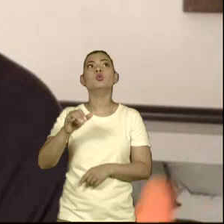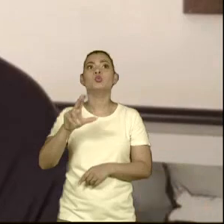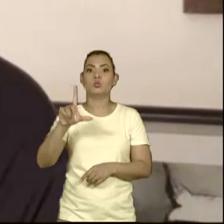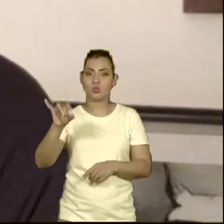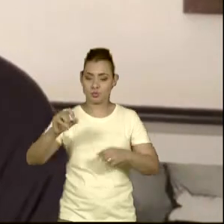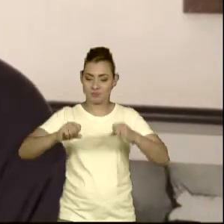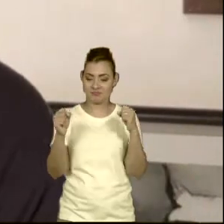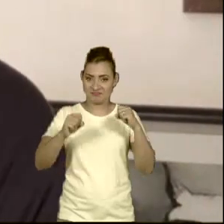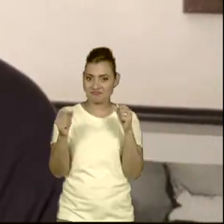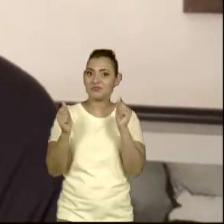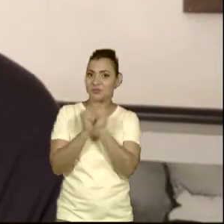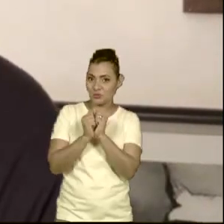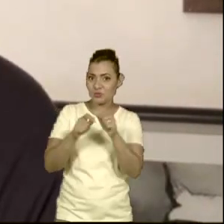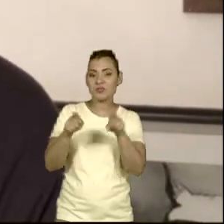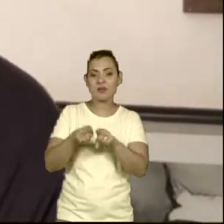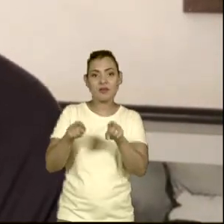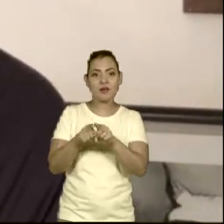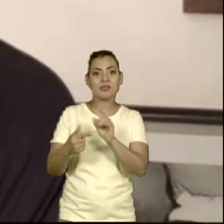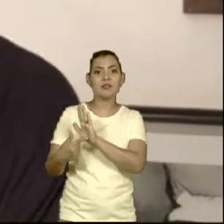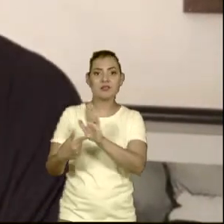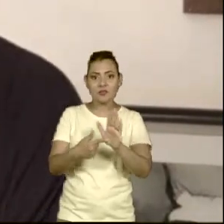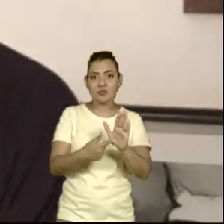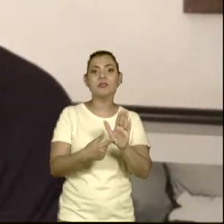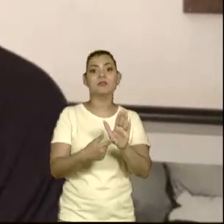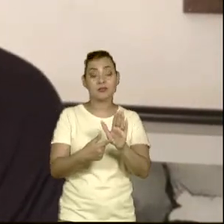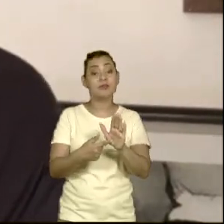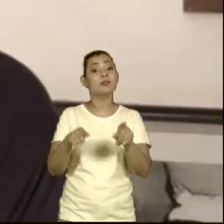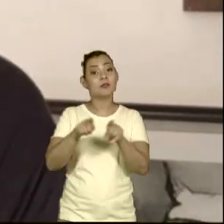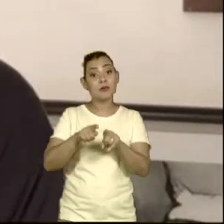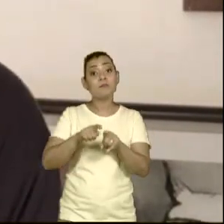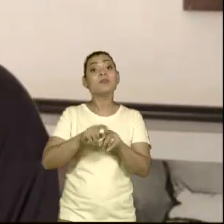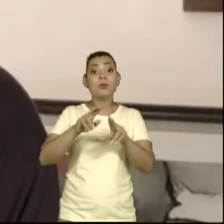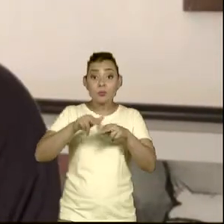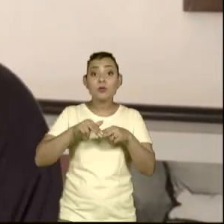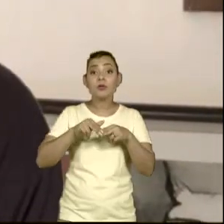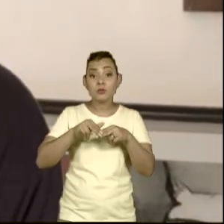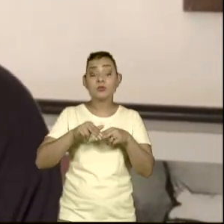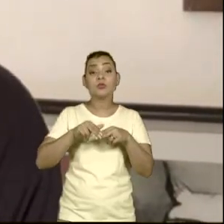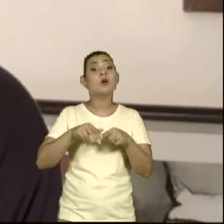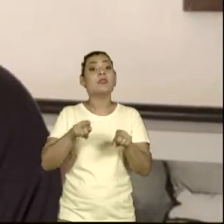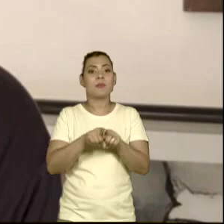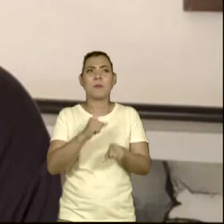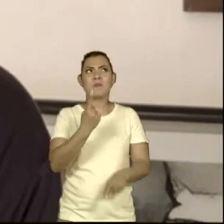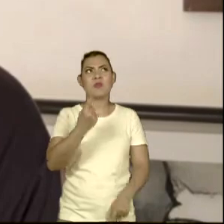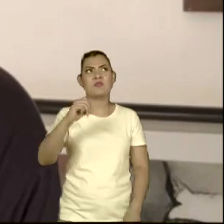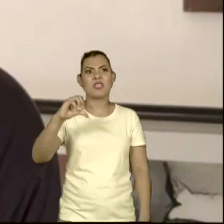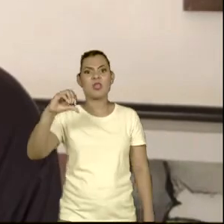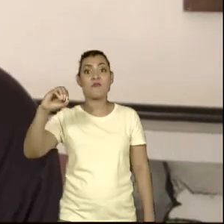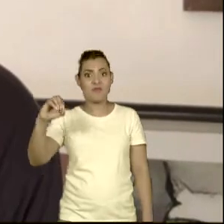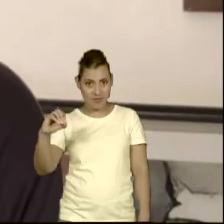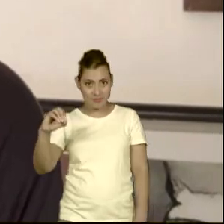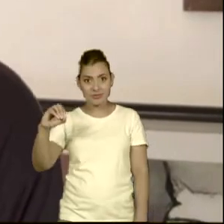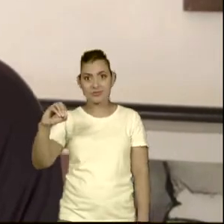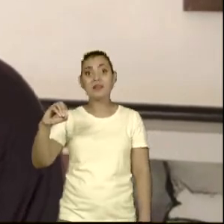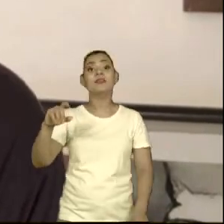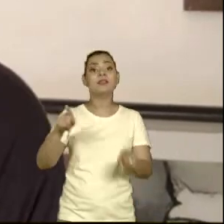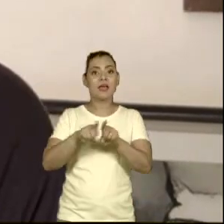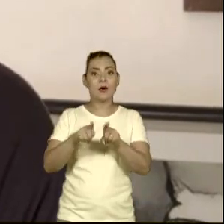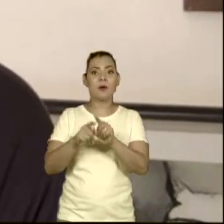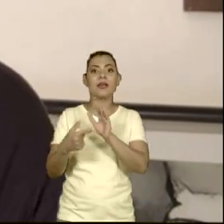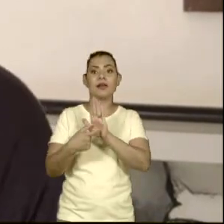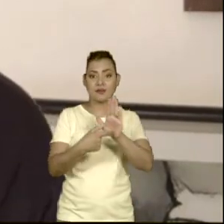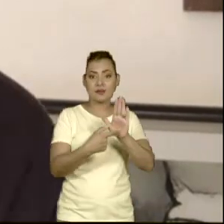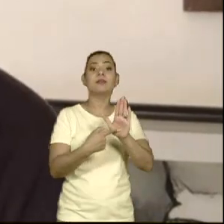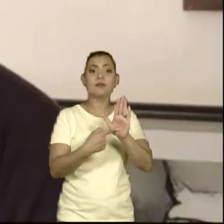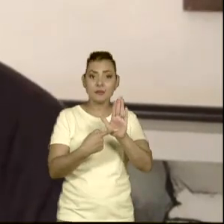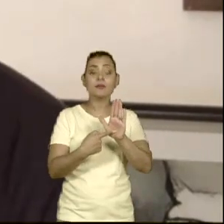colocado lá dentro, e, na sequência disso tudo, em 1990, o Bamba-Lalão